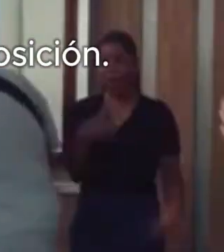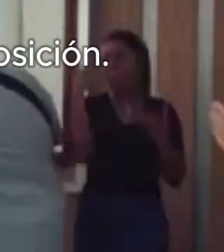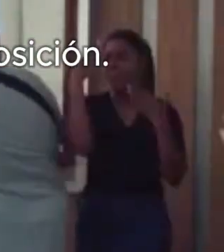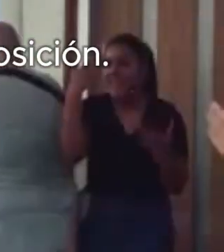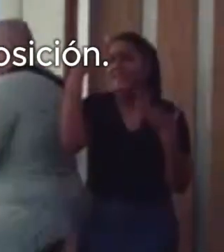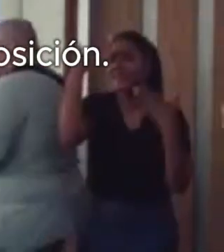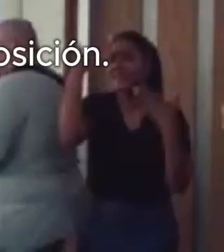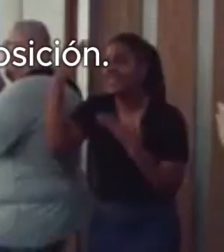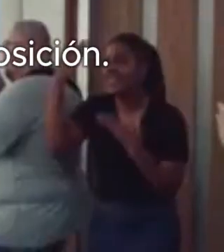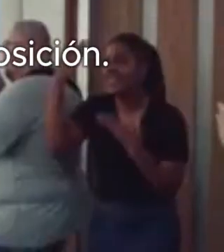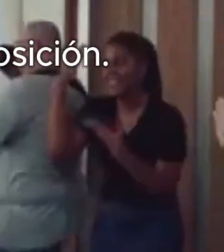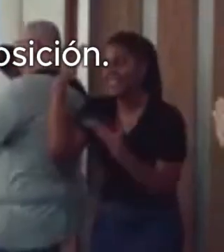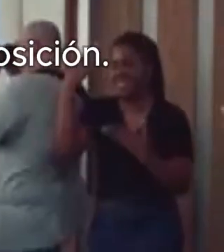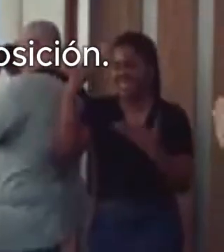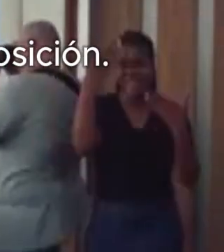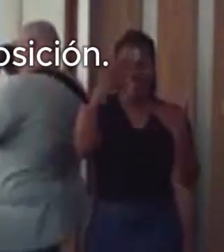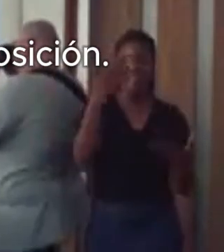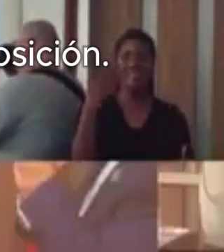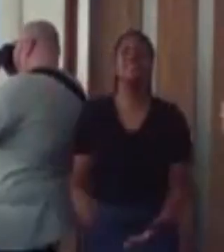Obrigada.